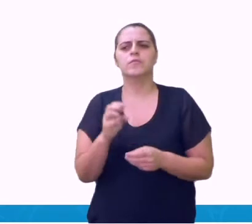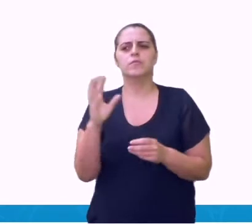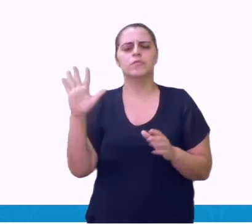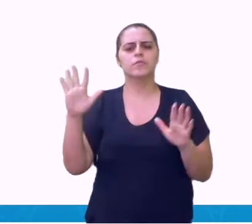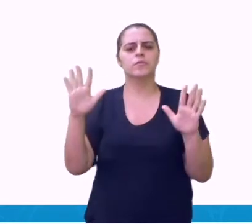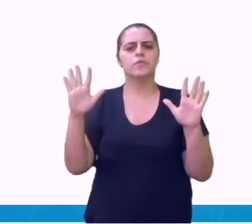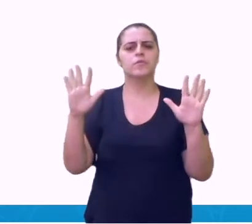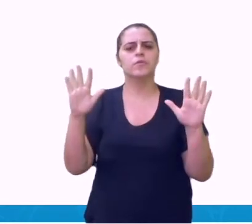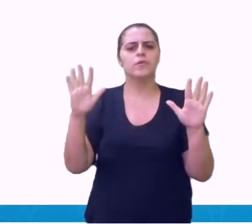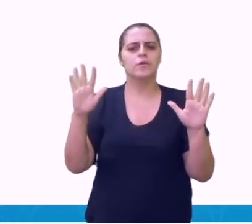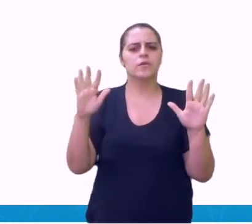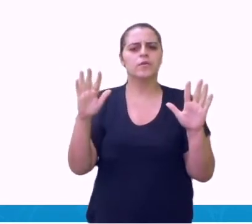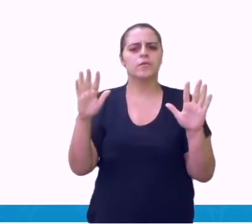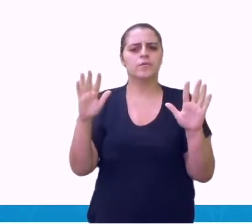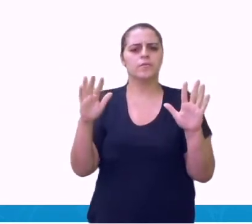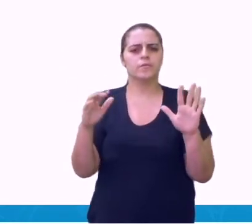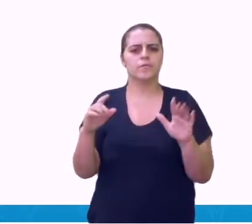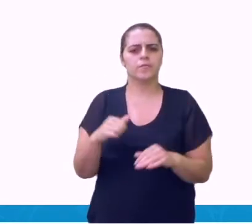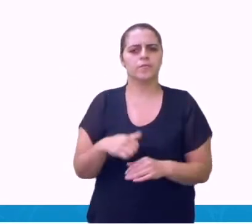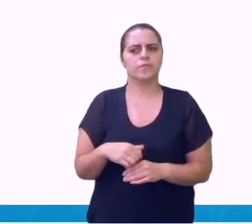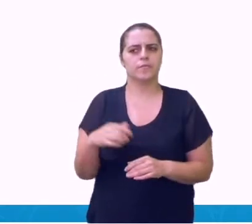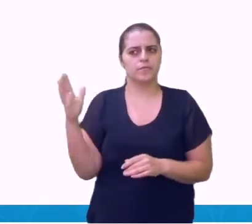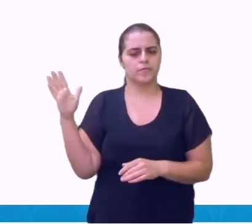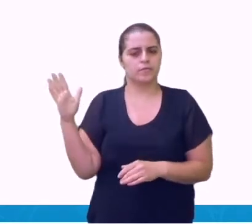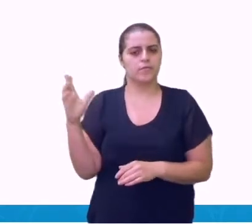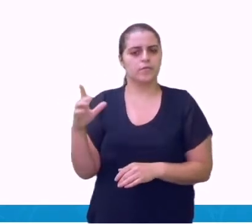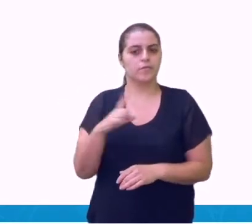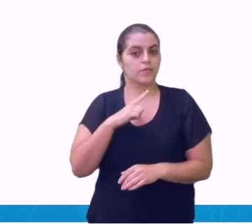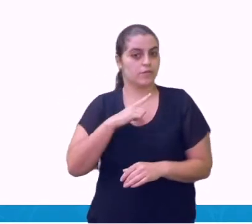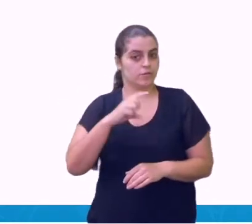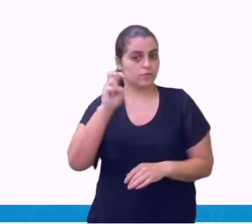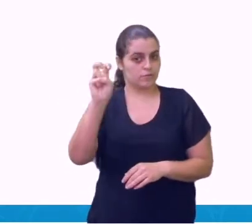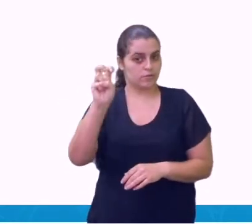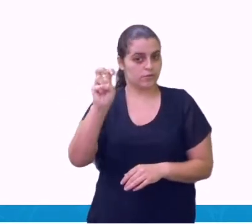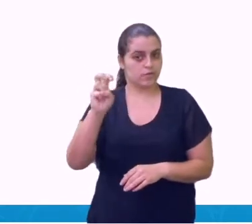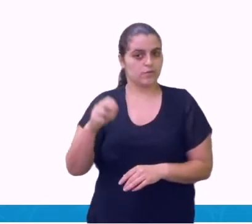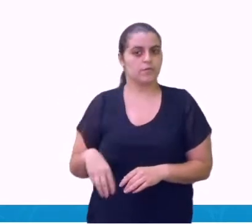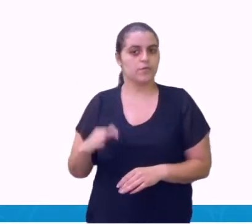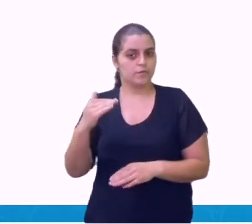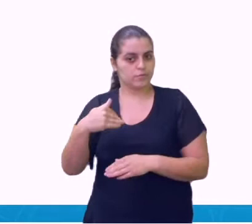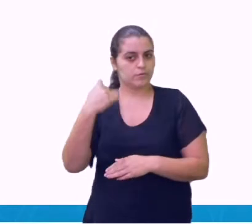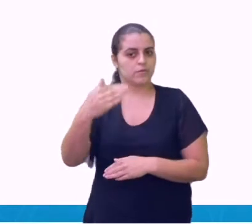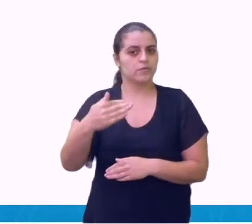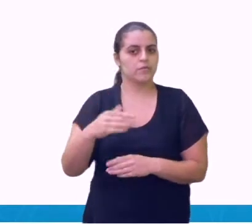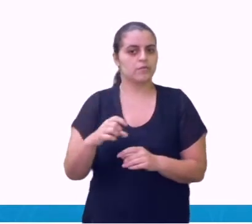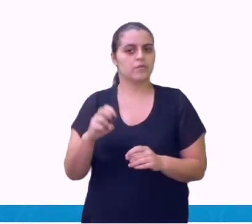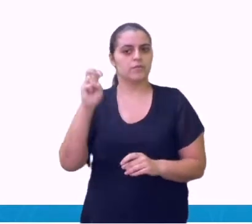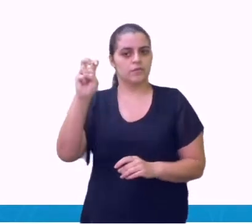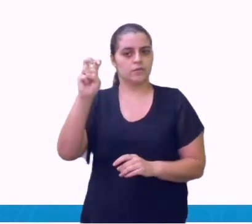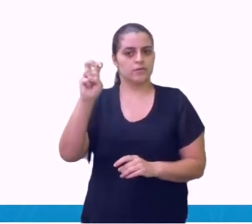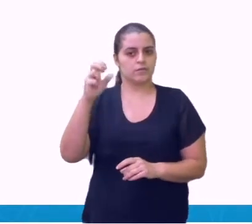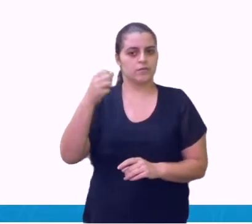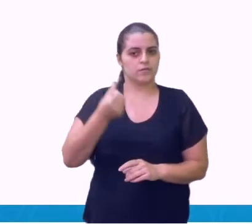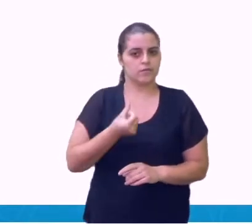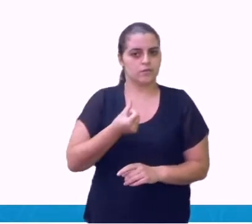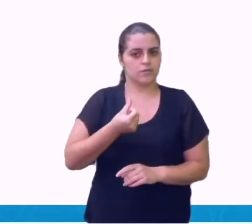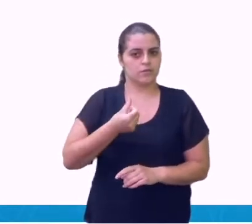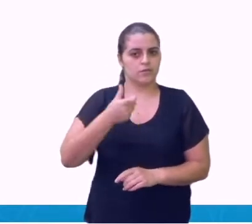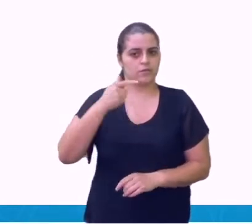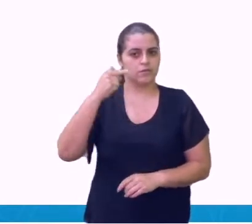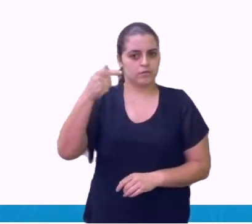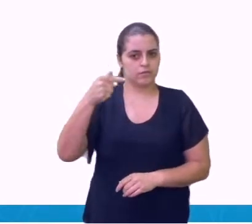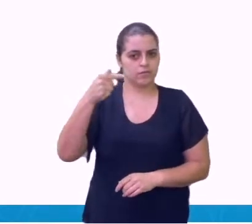mais 5. Vamos lá? Aqui eu já tenho 5. Então, vamos dar sequência. 5,